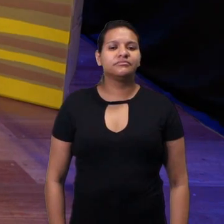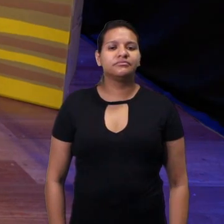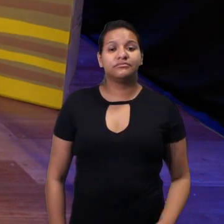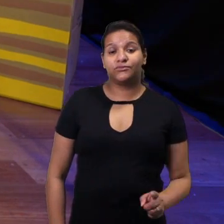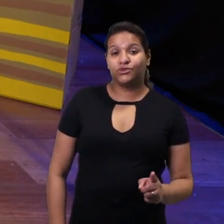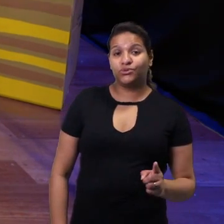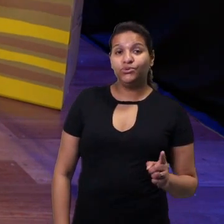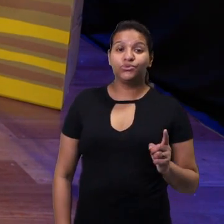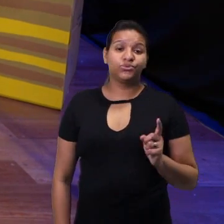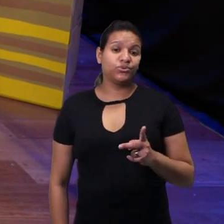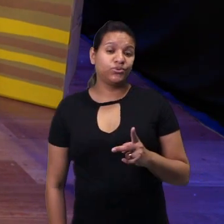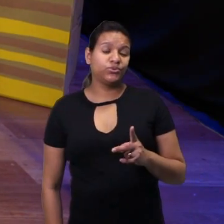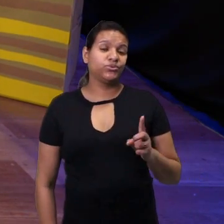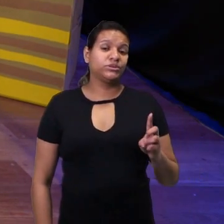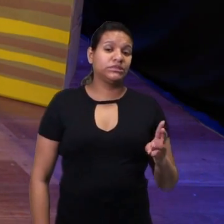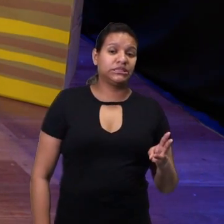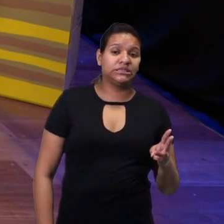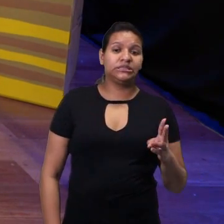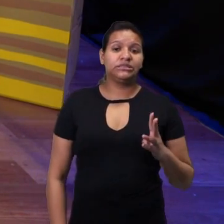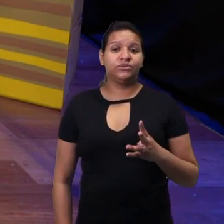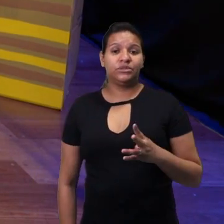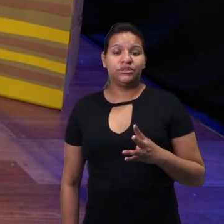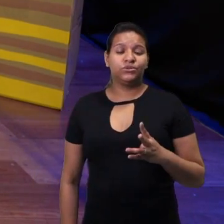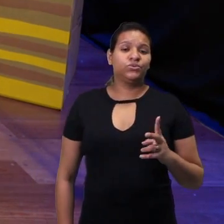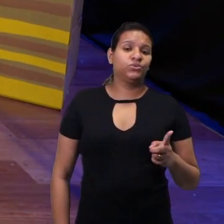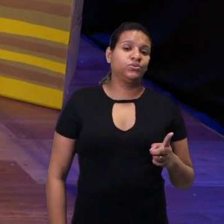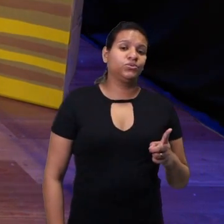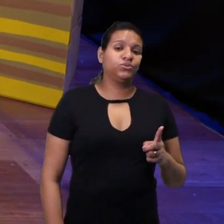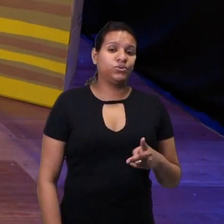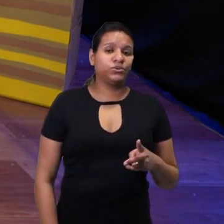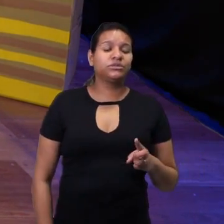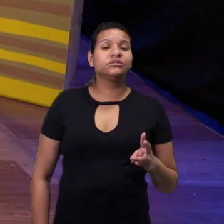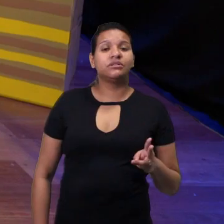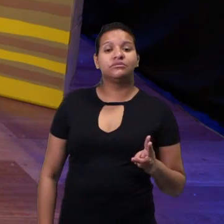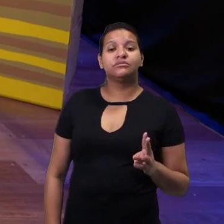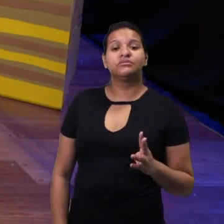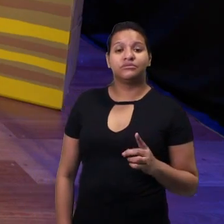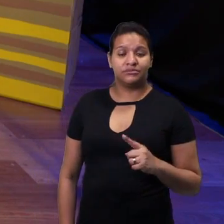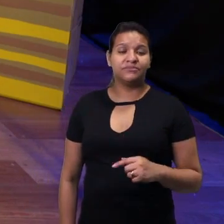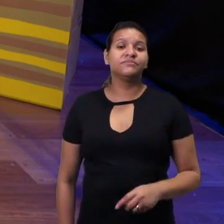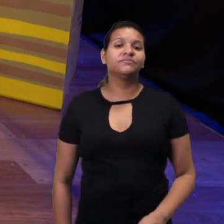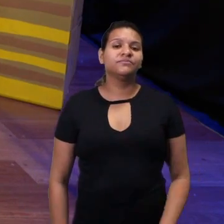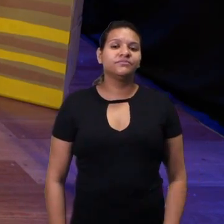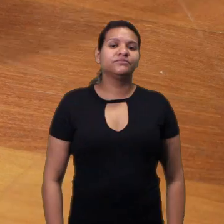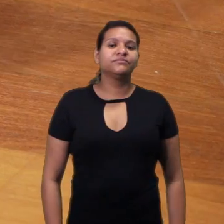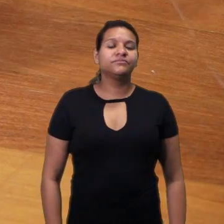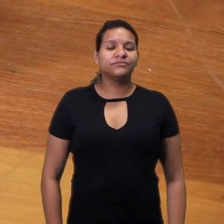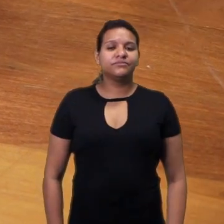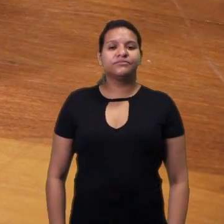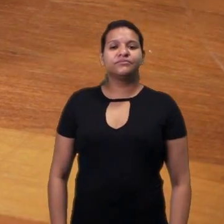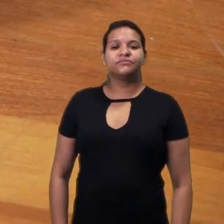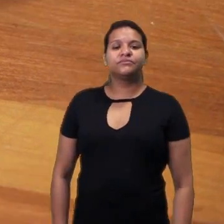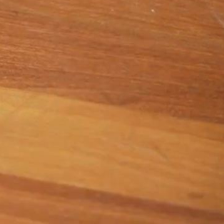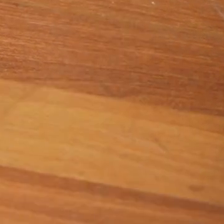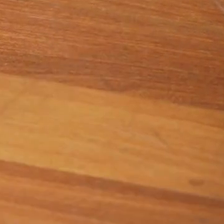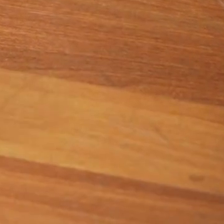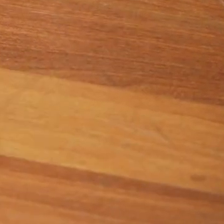Um, dois, três, quatro. Um, dois, três.